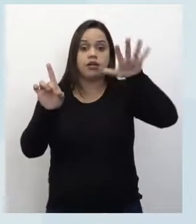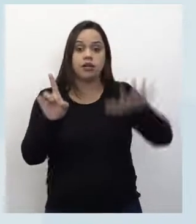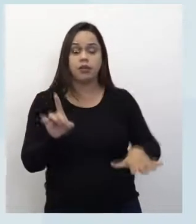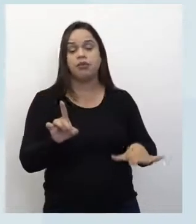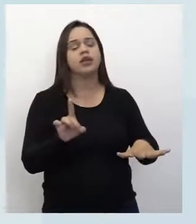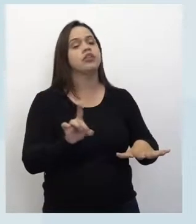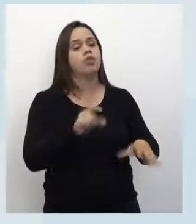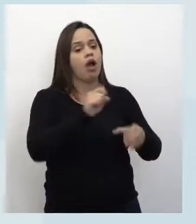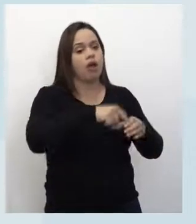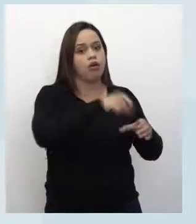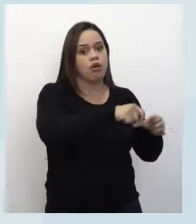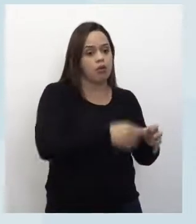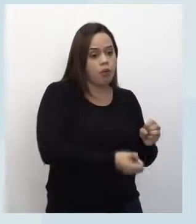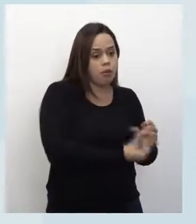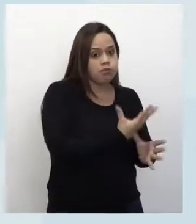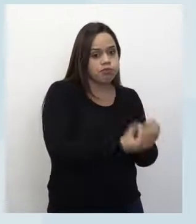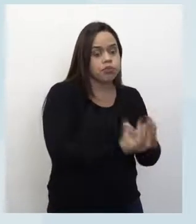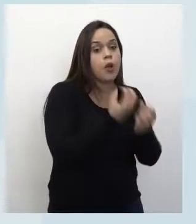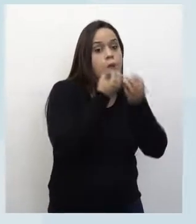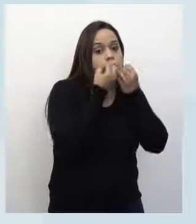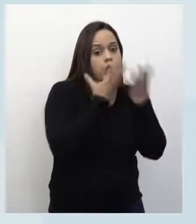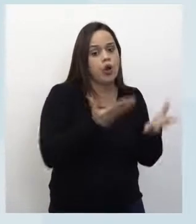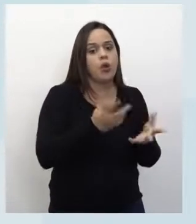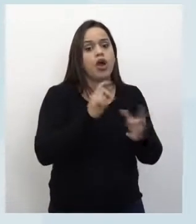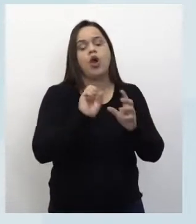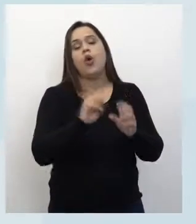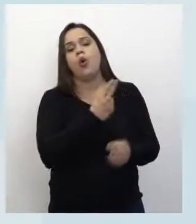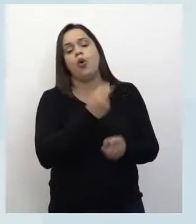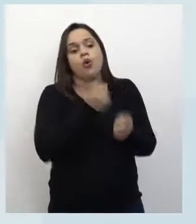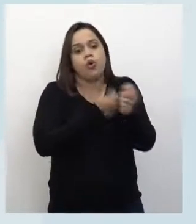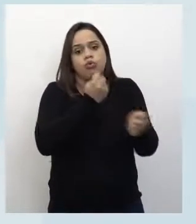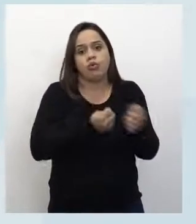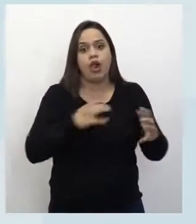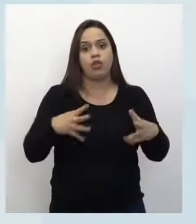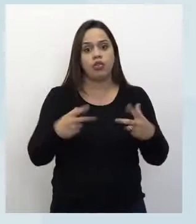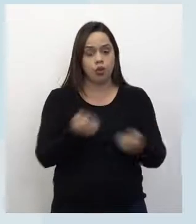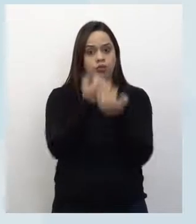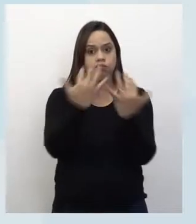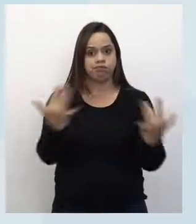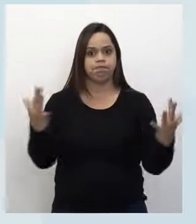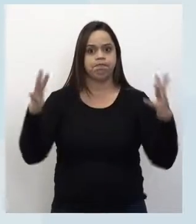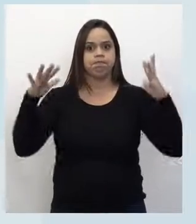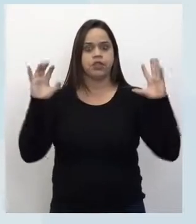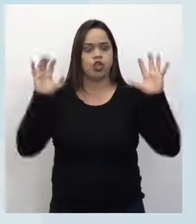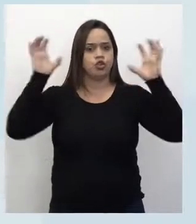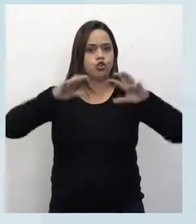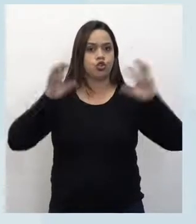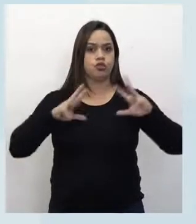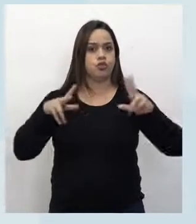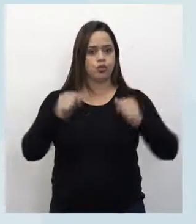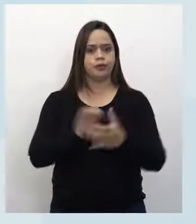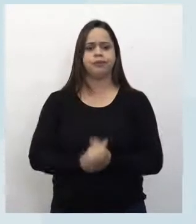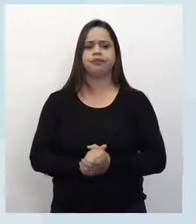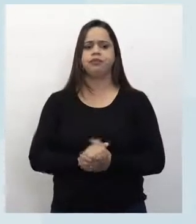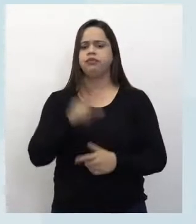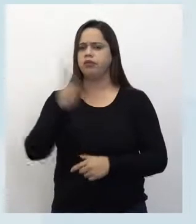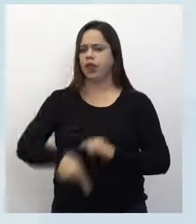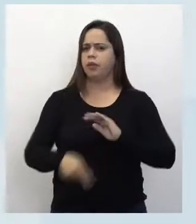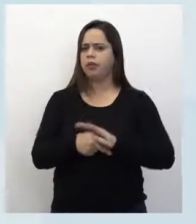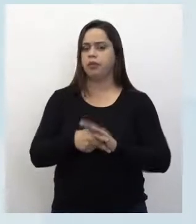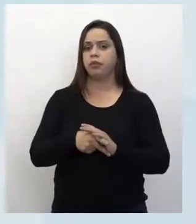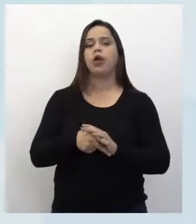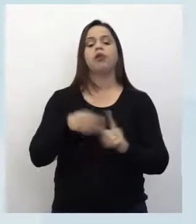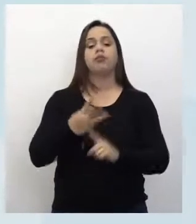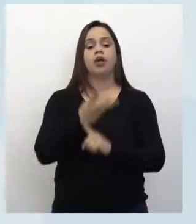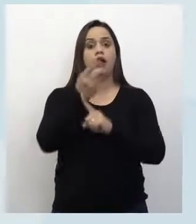chuvas ou mandava chuva e tentavam controlar os eventos da natureza em geral. Considerado uma das artes mais completas, porque o